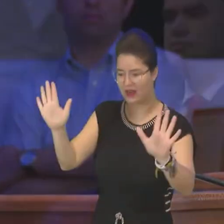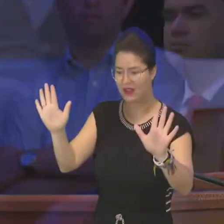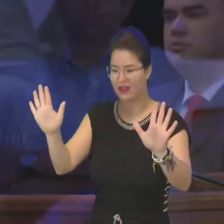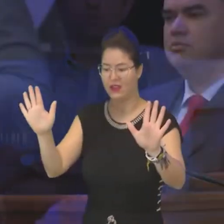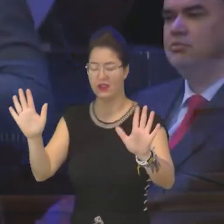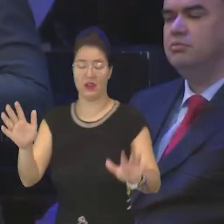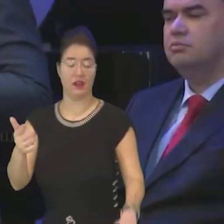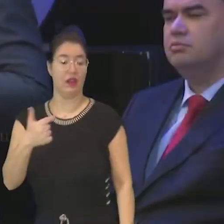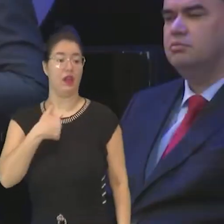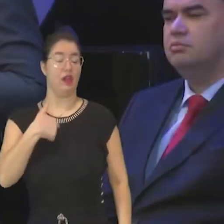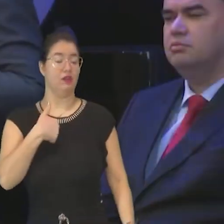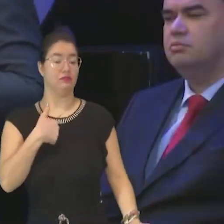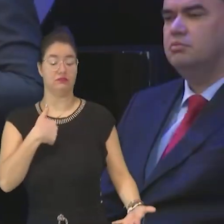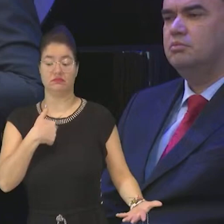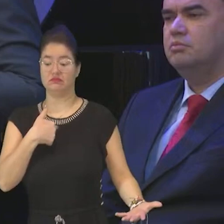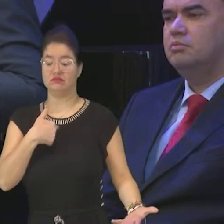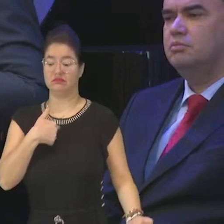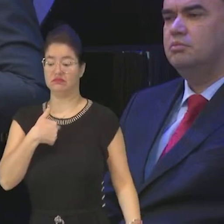pregar aquilo.